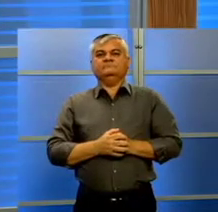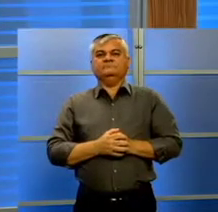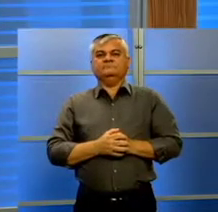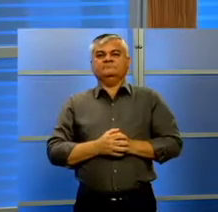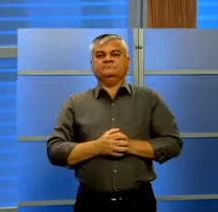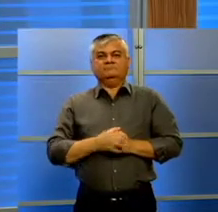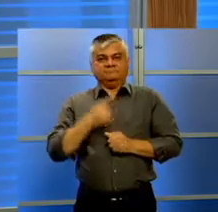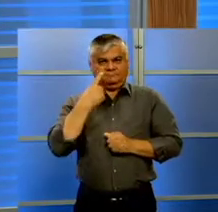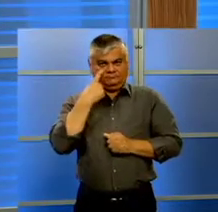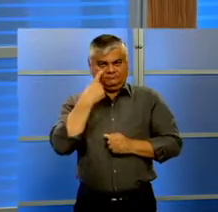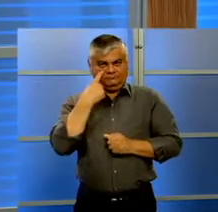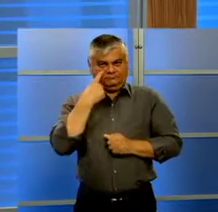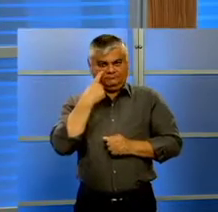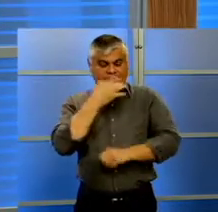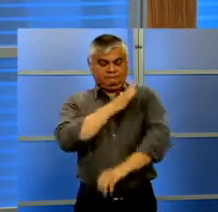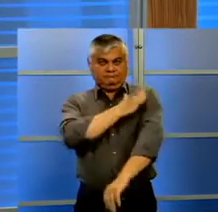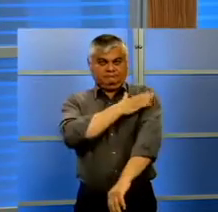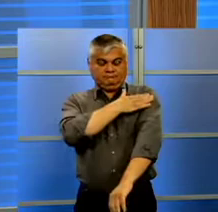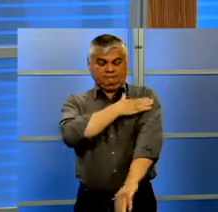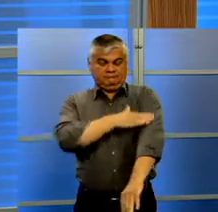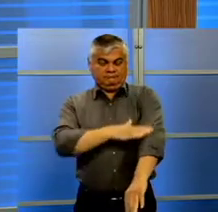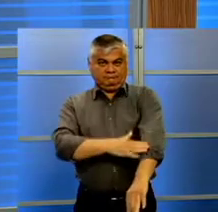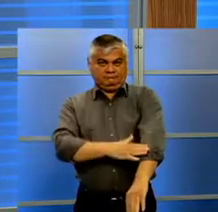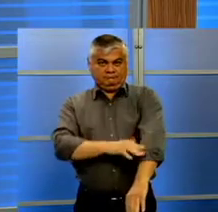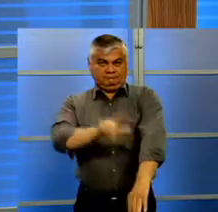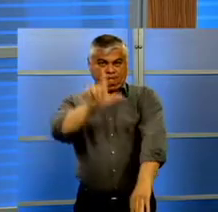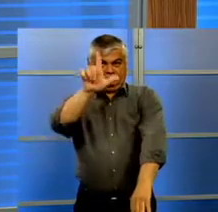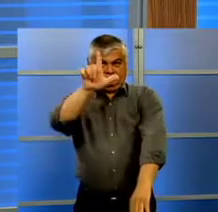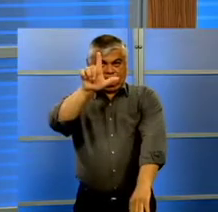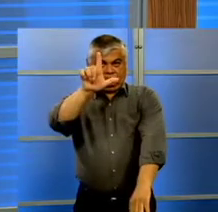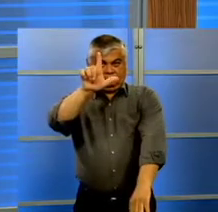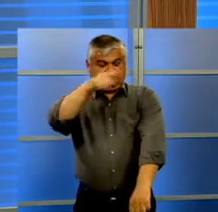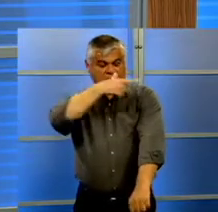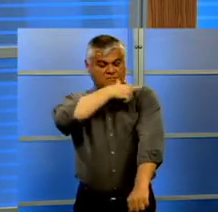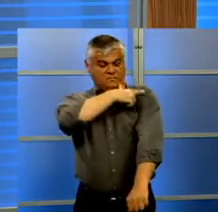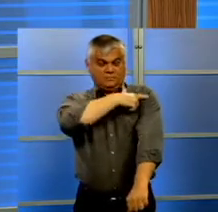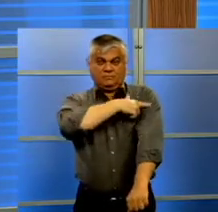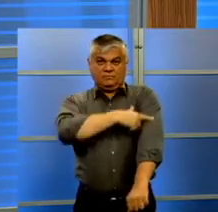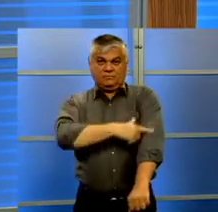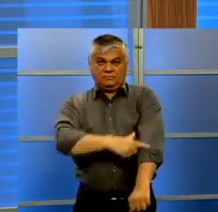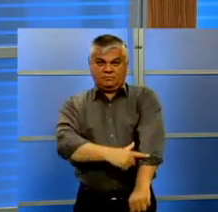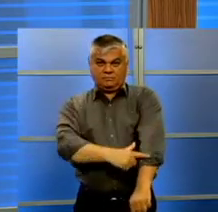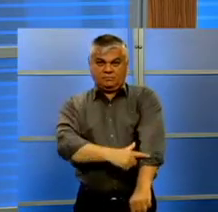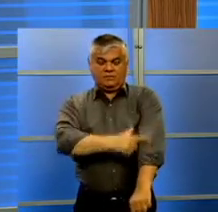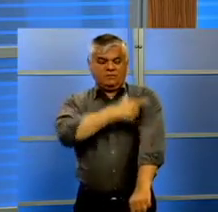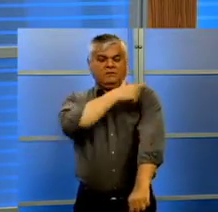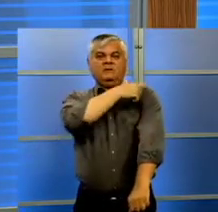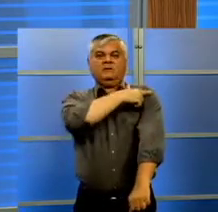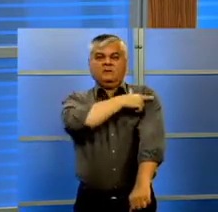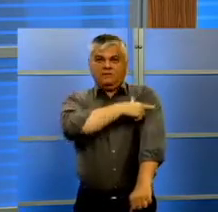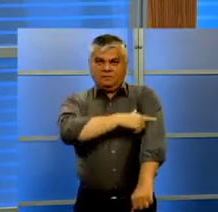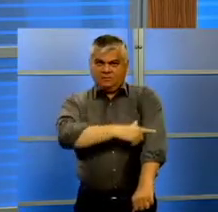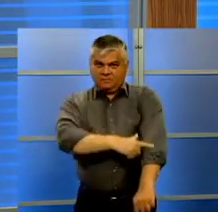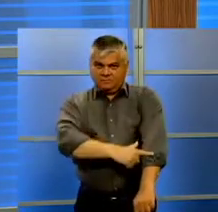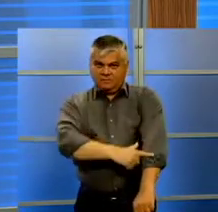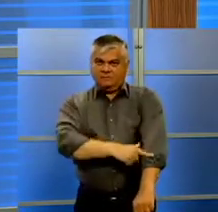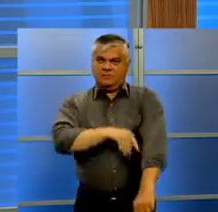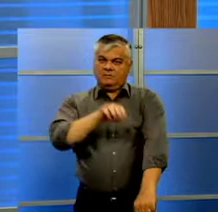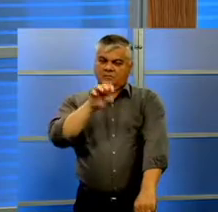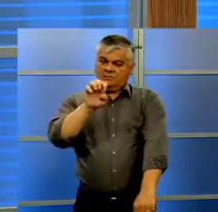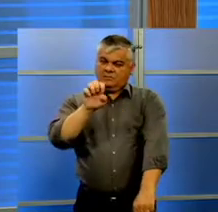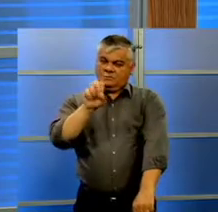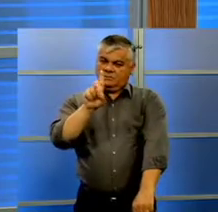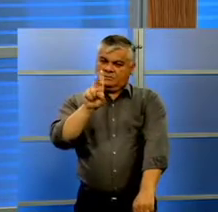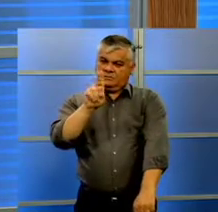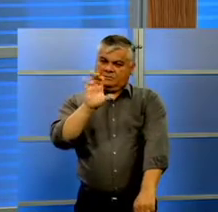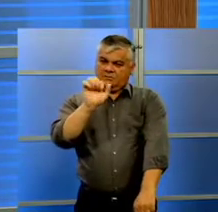Ponto de articulação no braço, configuração de mão em L, com movimento, direção para baixo.